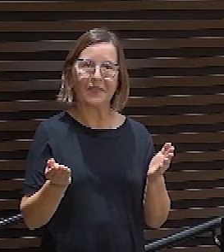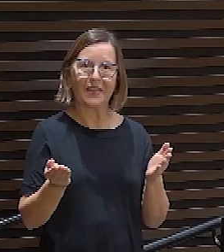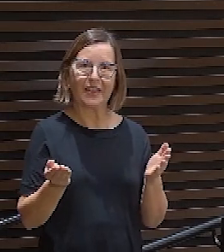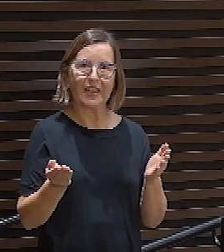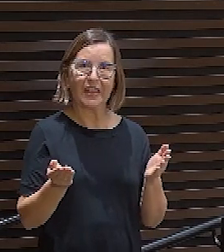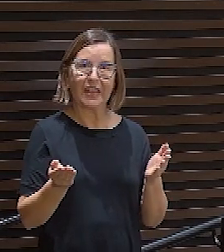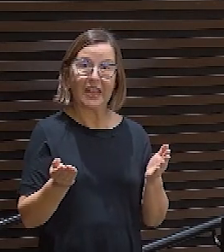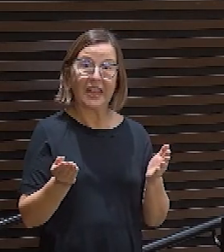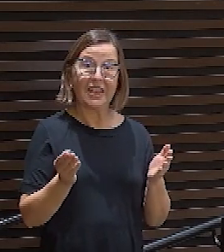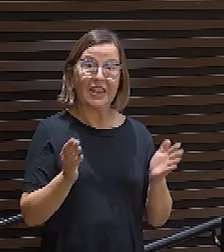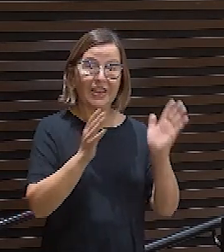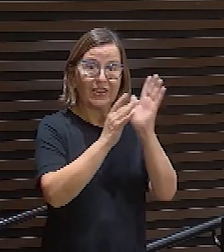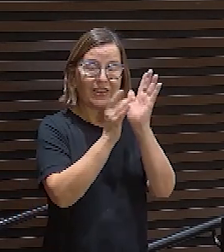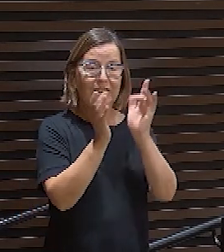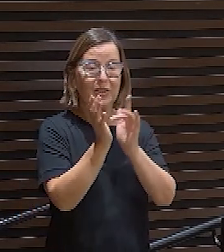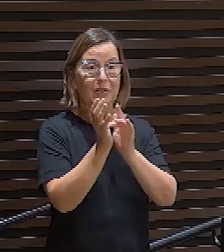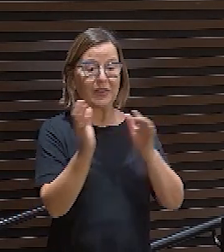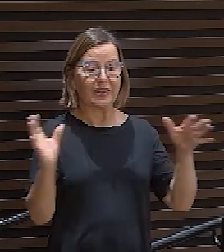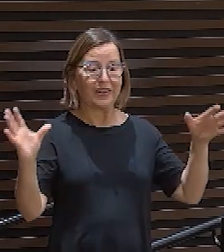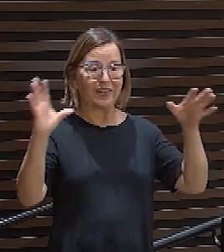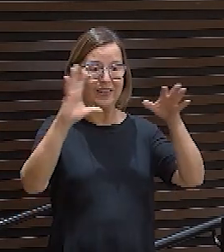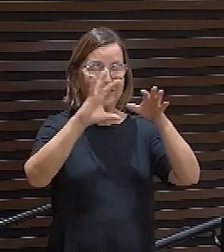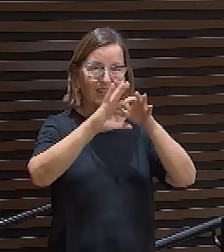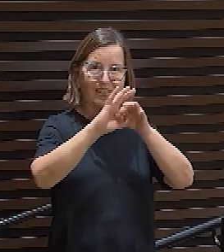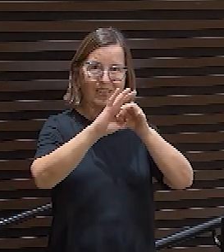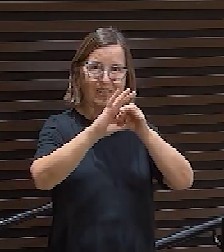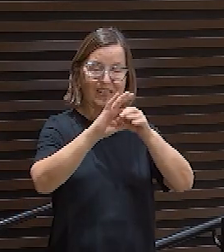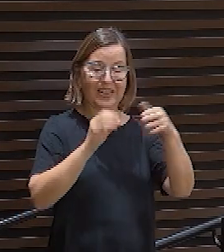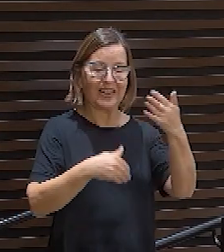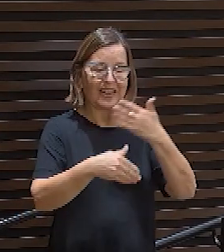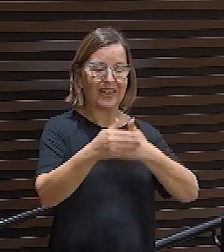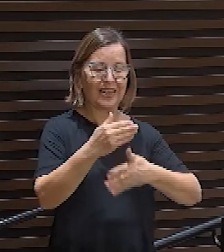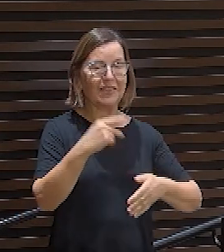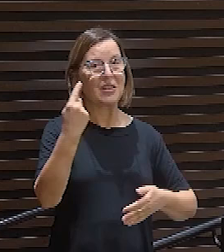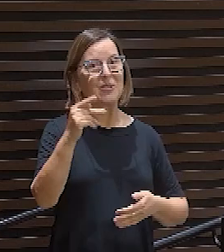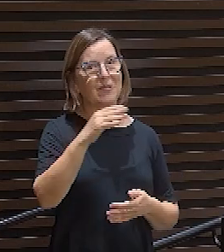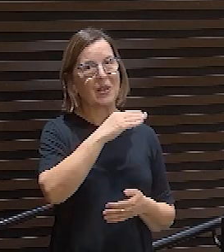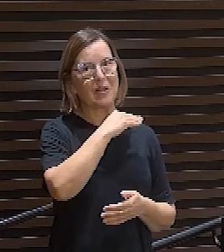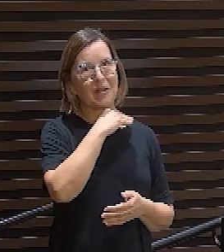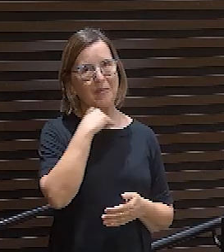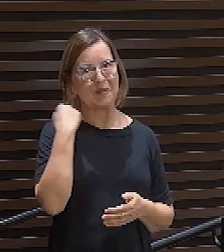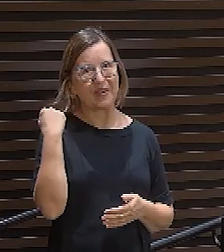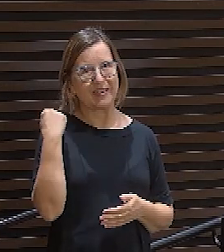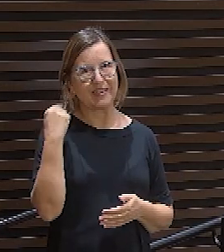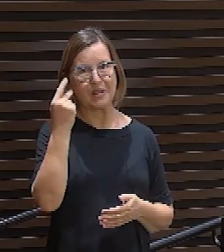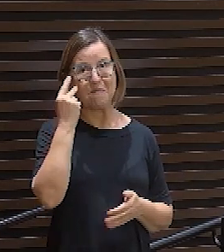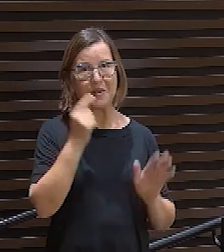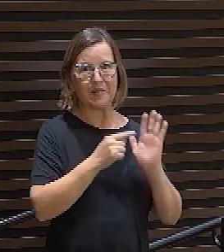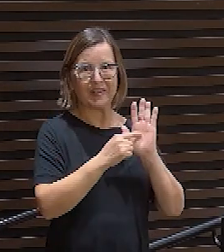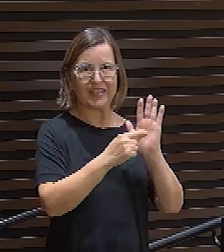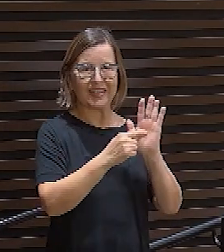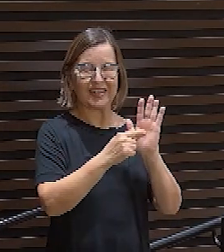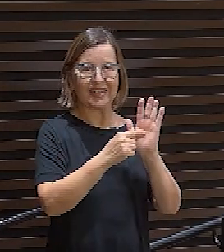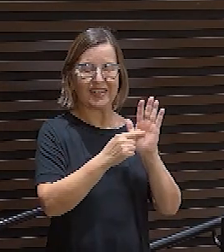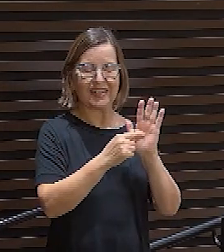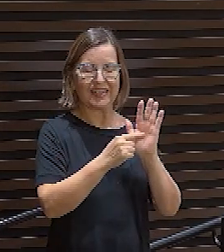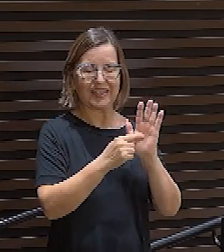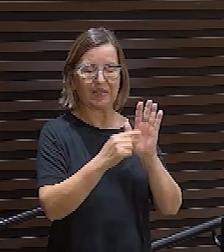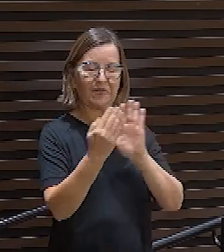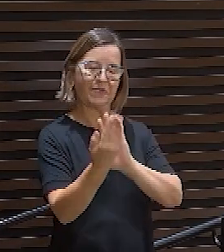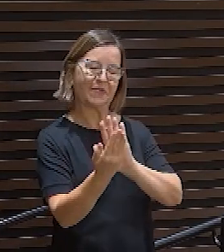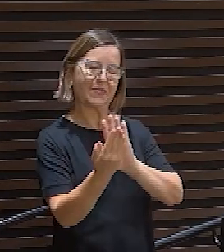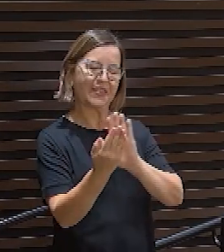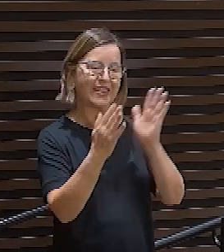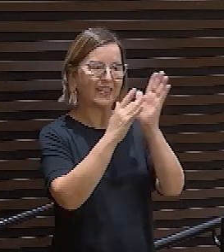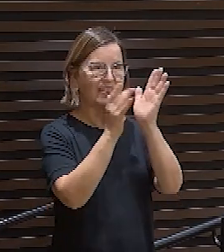sua carne, mediante a sua morte, para apresentar-vos perante ele,